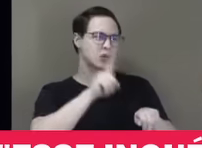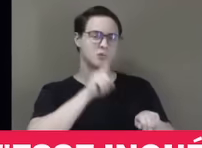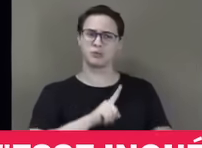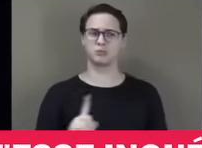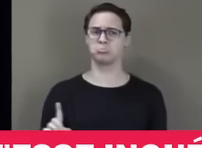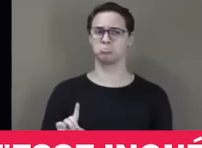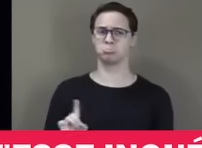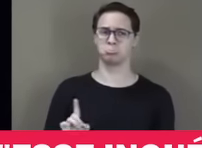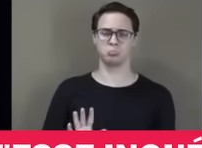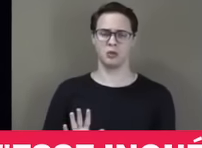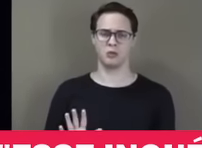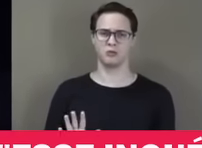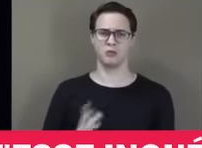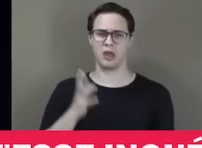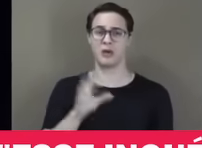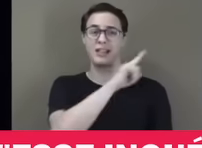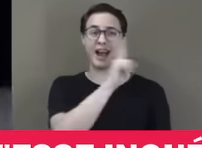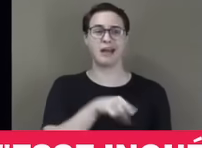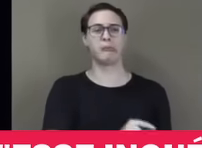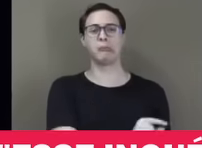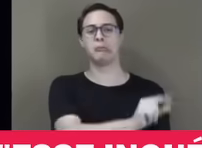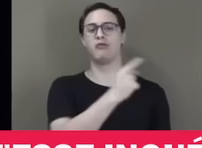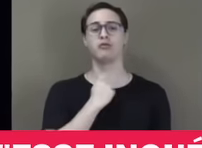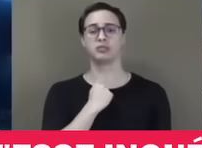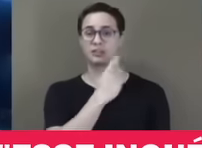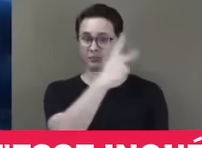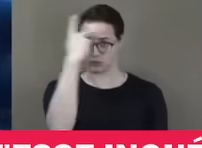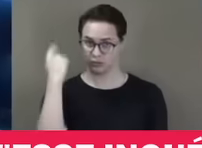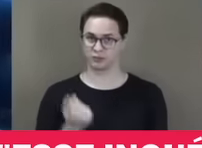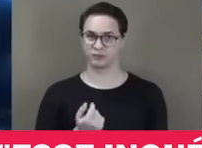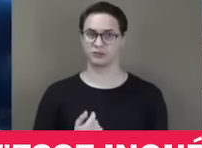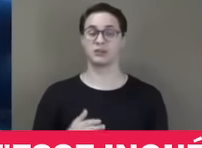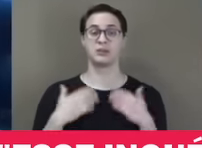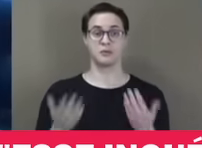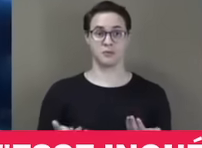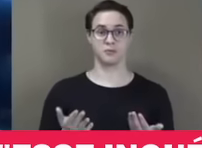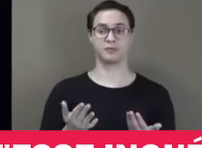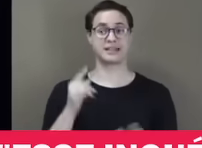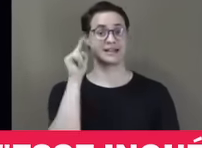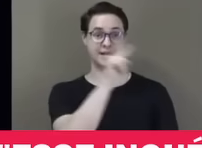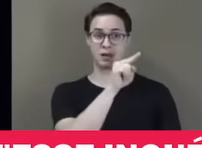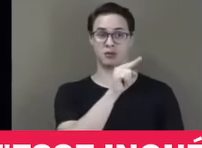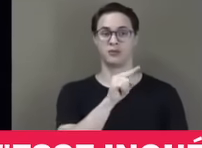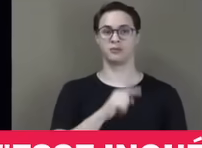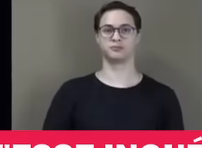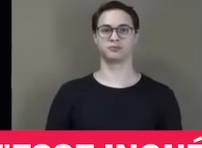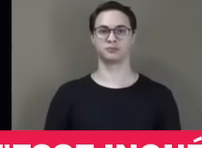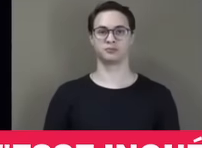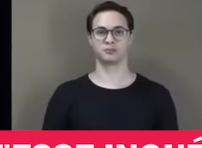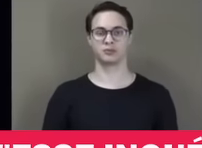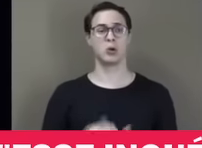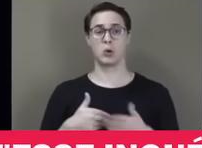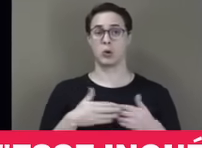cláusula do enquanto bem servir. Então lá, senador Chico, senador Paim, um justice pode ser